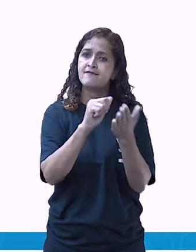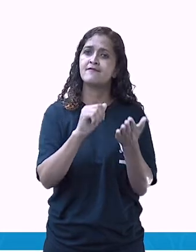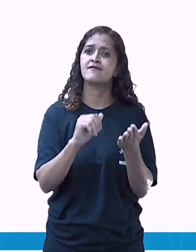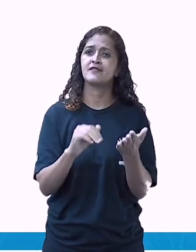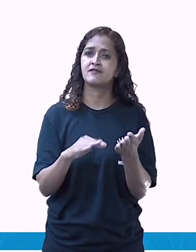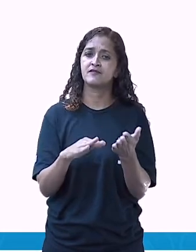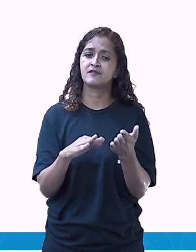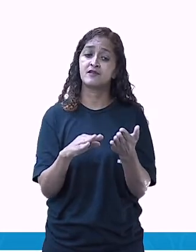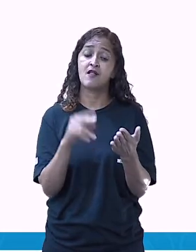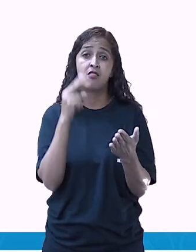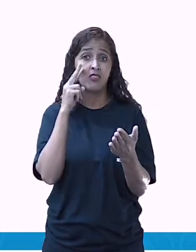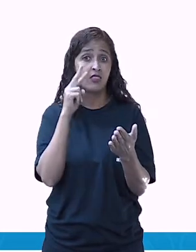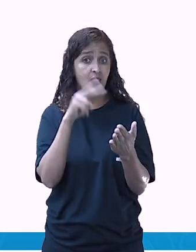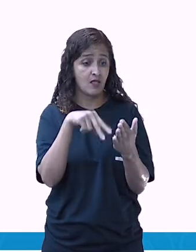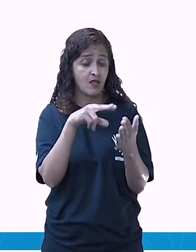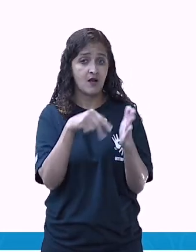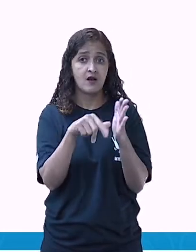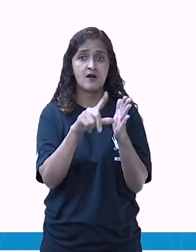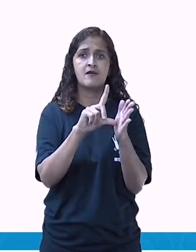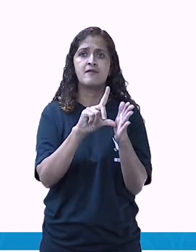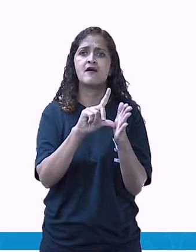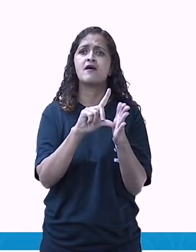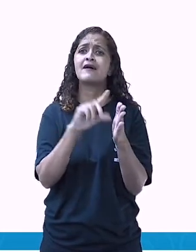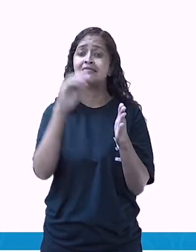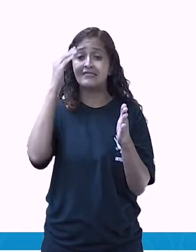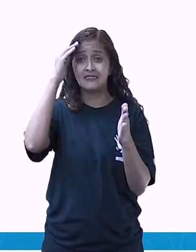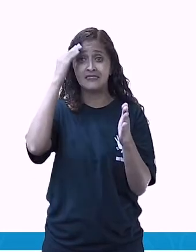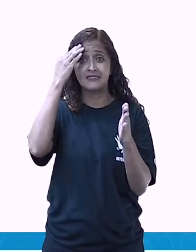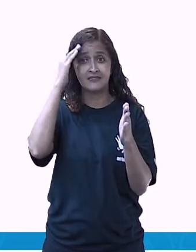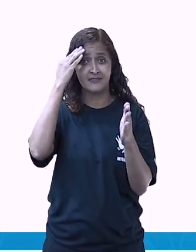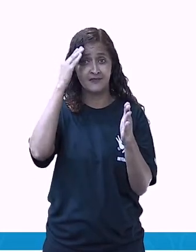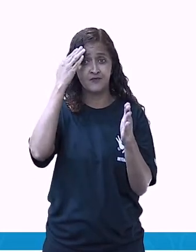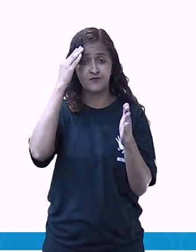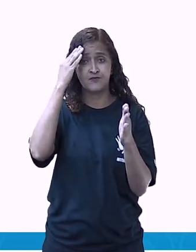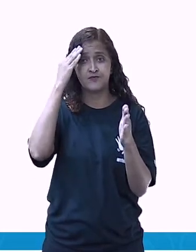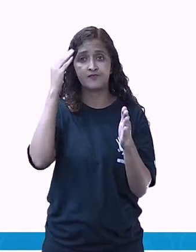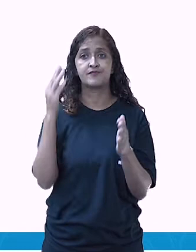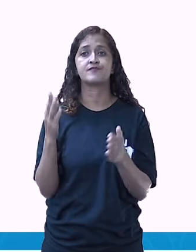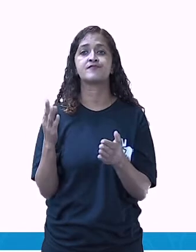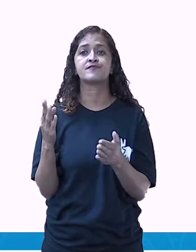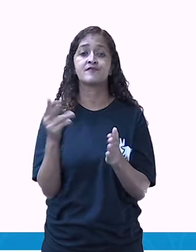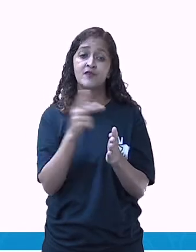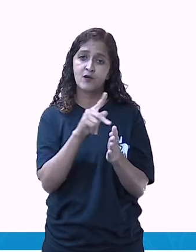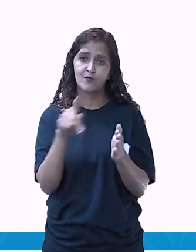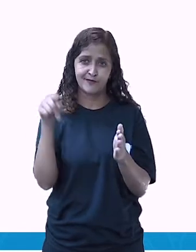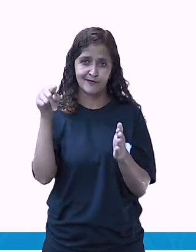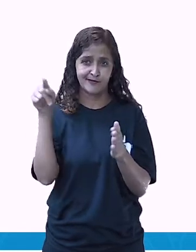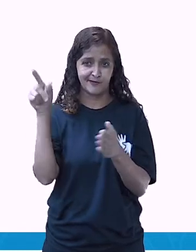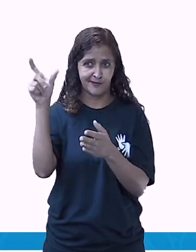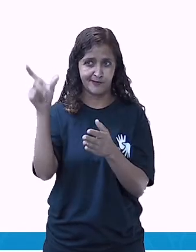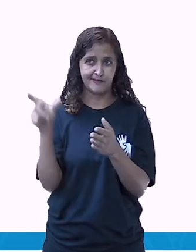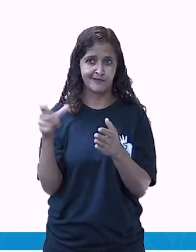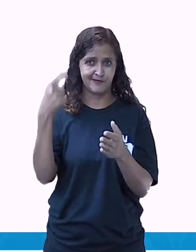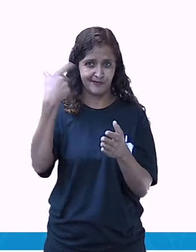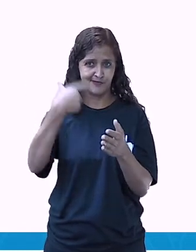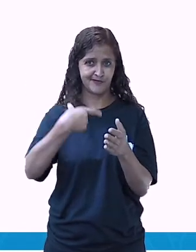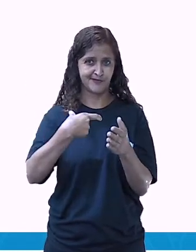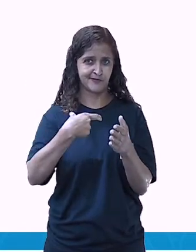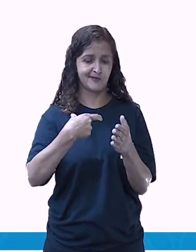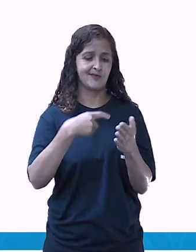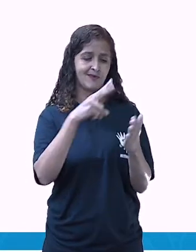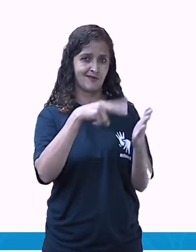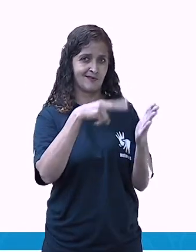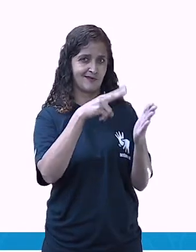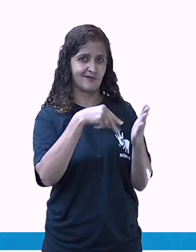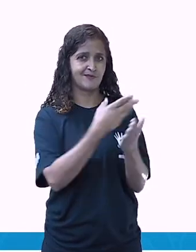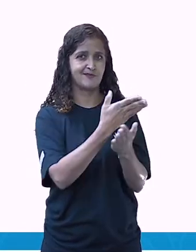e ler o que está pedindo lá, tá? Aqui você tem a professora para ler para você, mas você precisa de exercitar isso